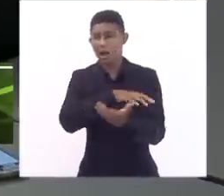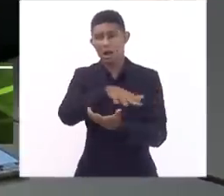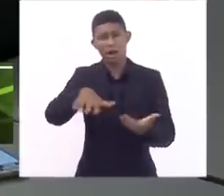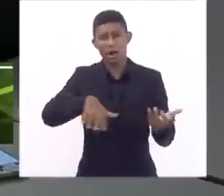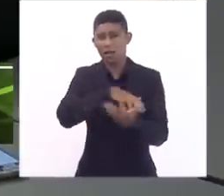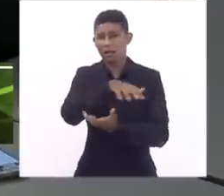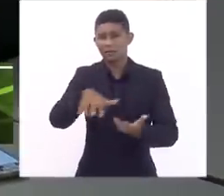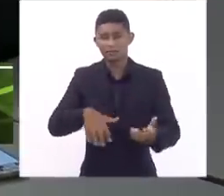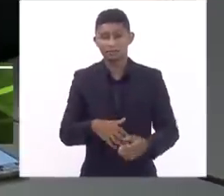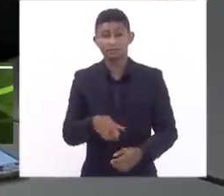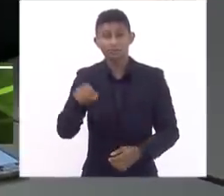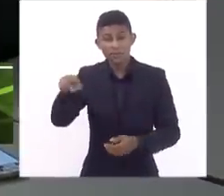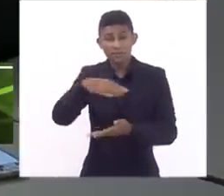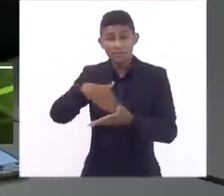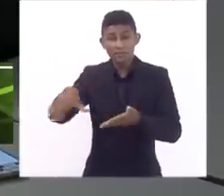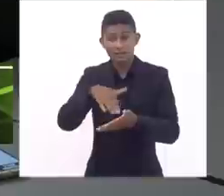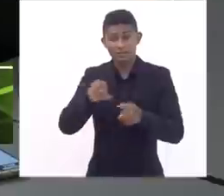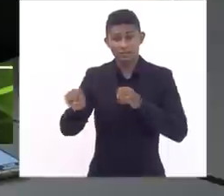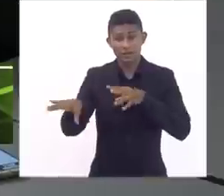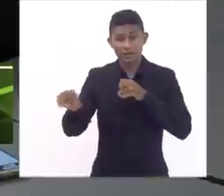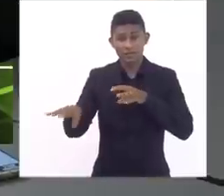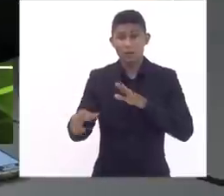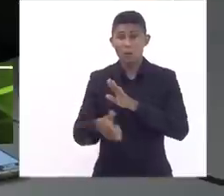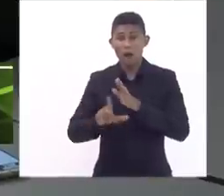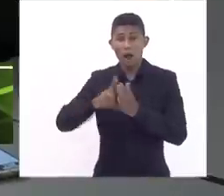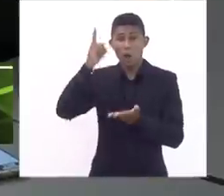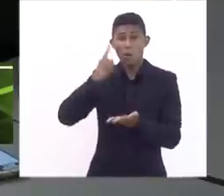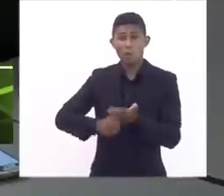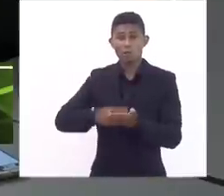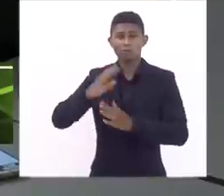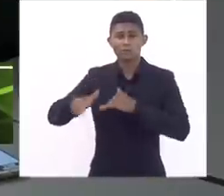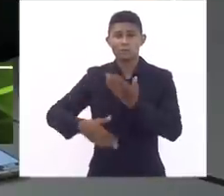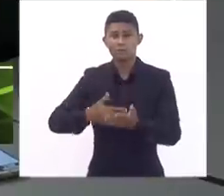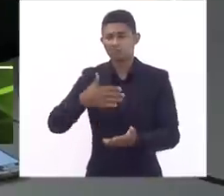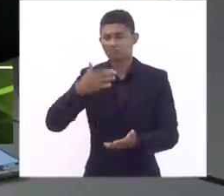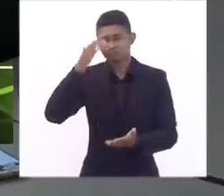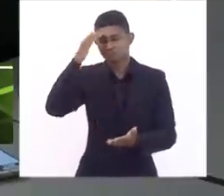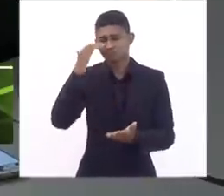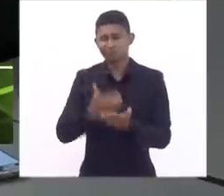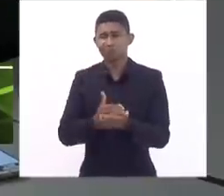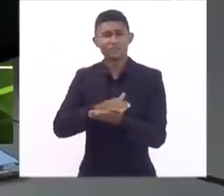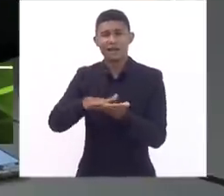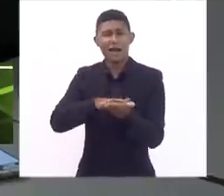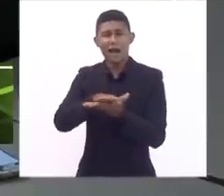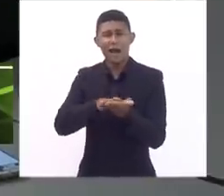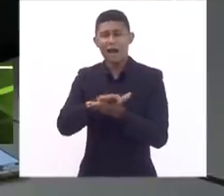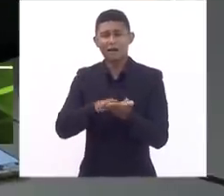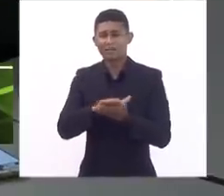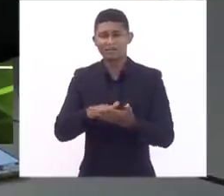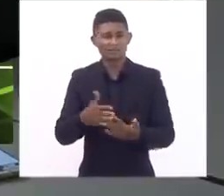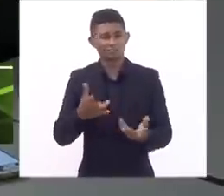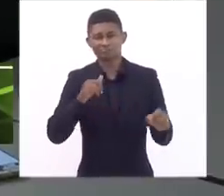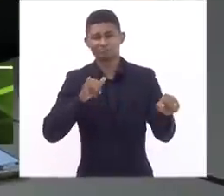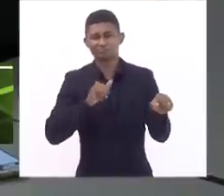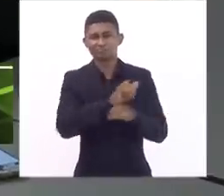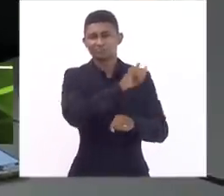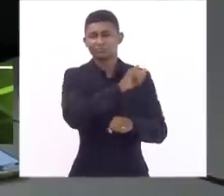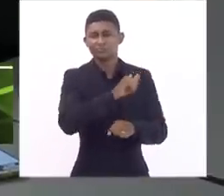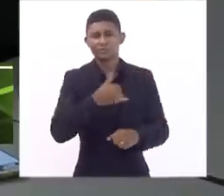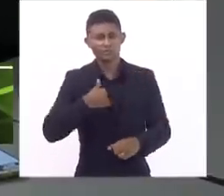acordo que estava desenhado, a gente não tem outro caminho, para mim, pelo menos, que não seja ir para o voto. Porque eu não vou assistir o desmonte de